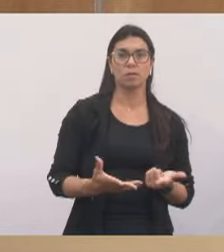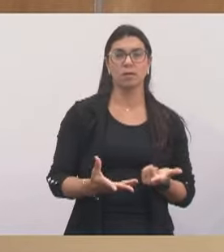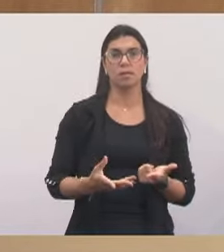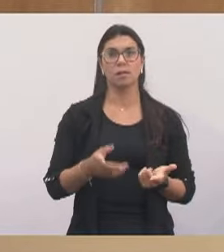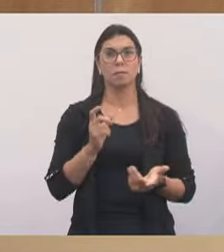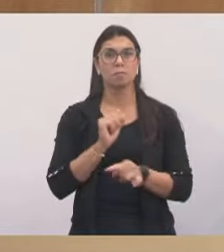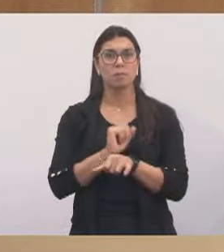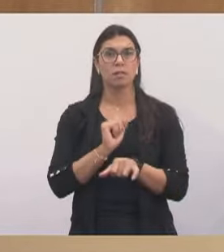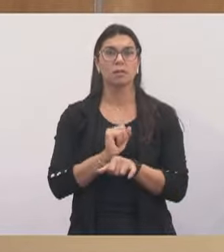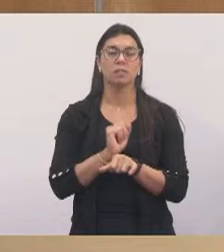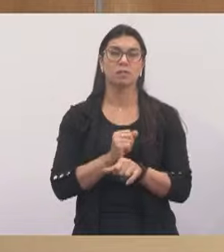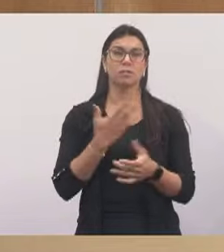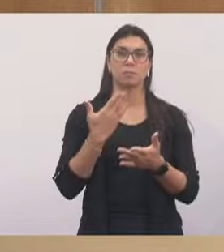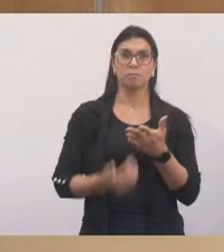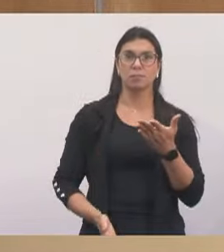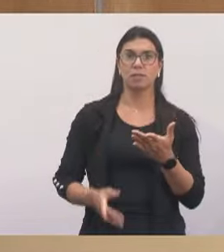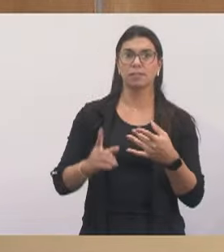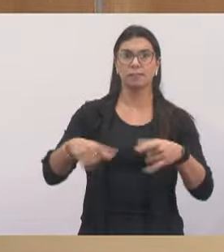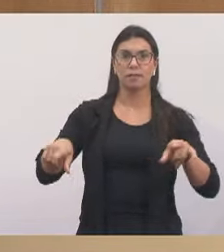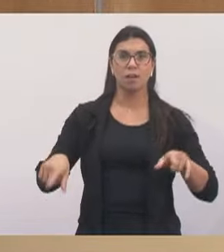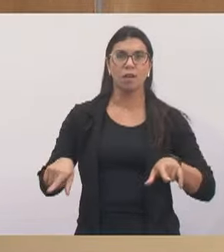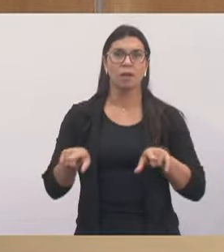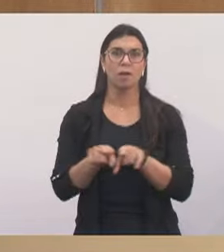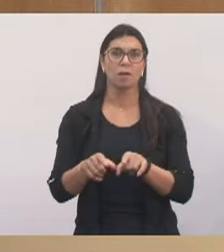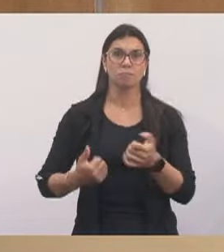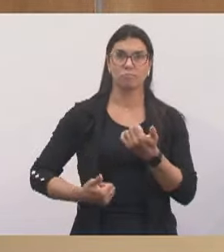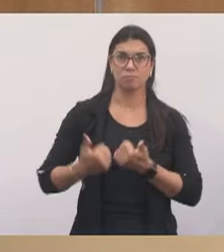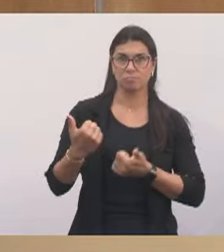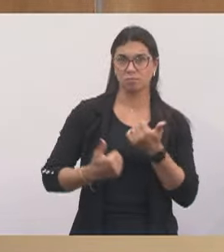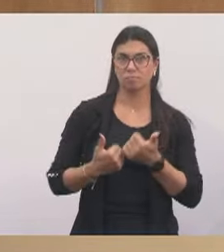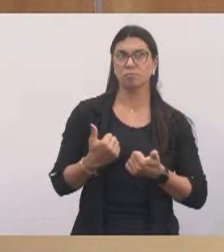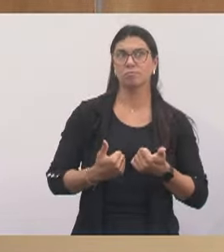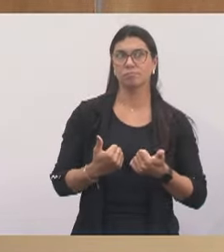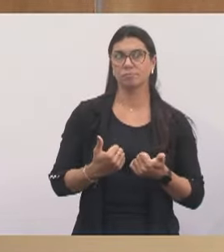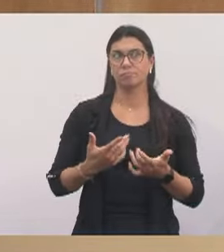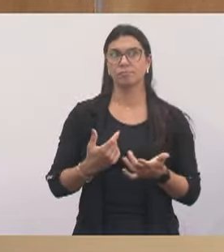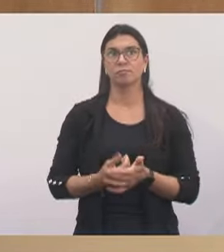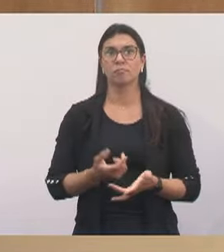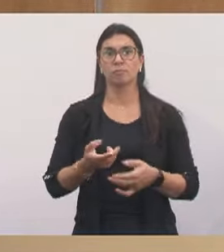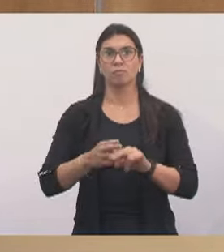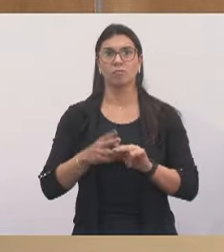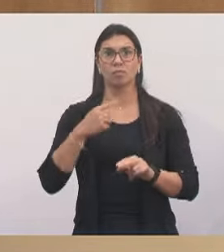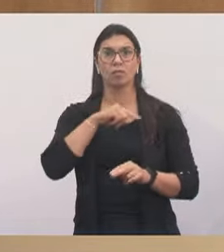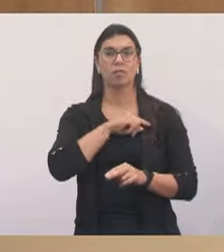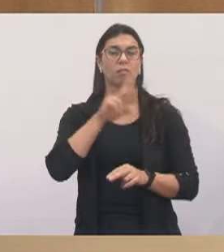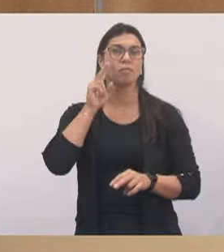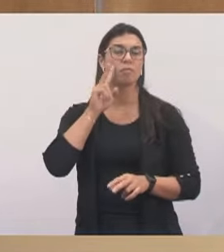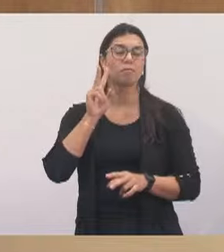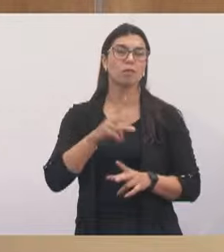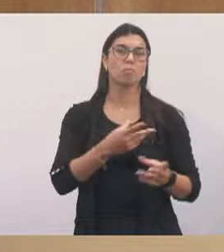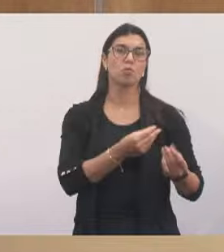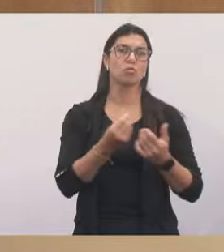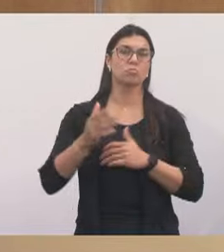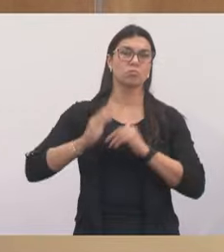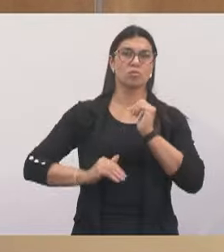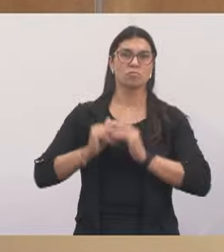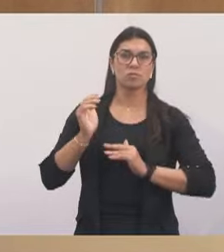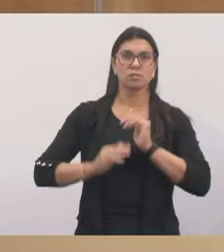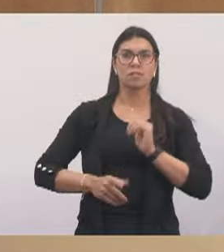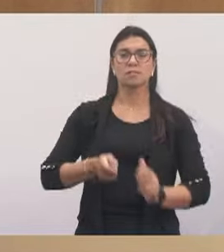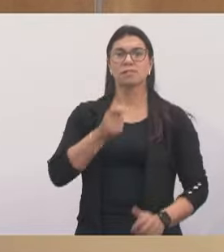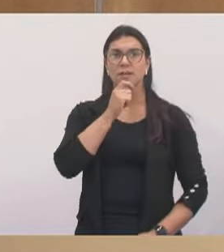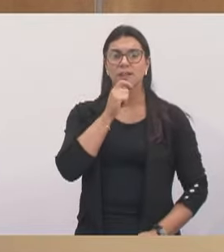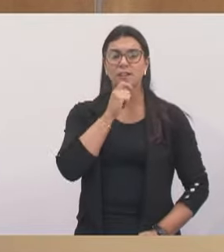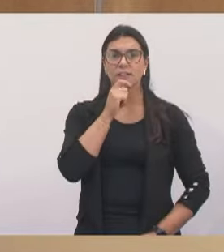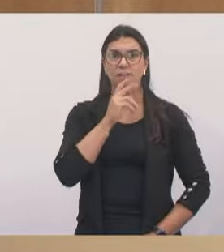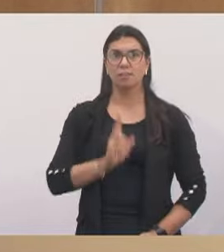na lei para garantir que esses campos subsistam, não é? Para ver aí muitos craques ainda desfilarem. Poxa, é